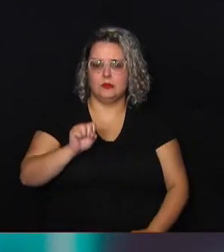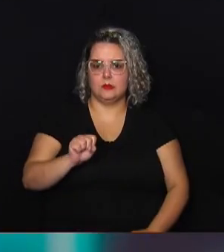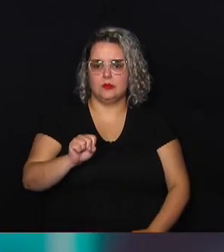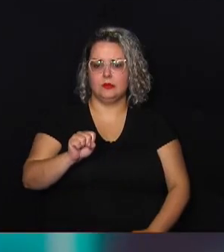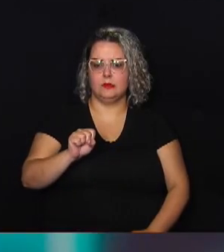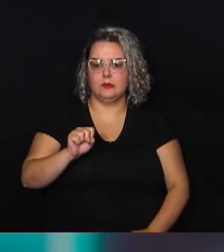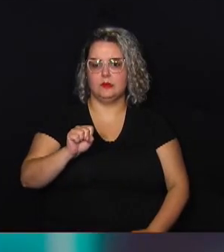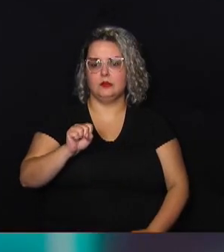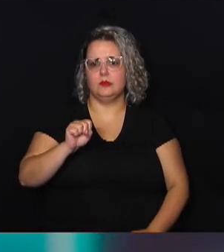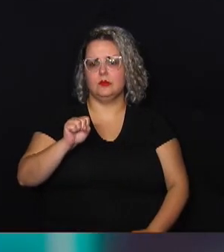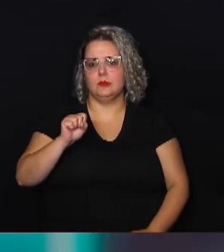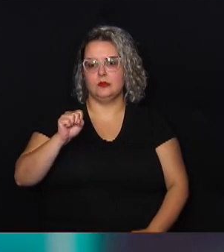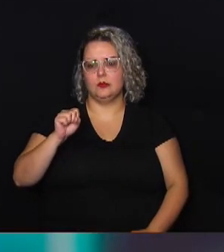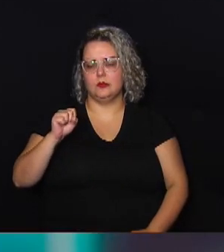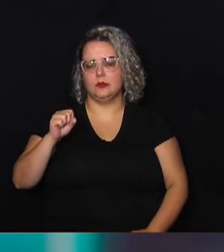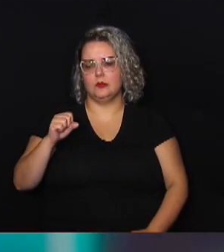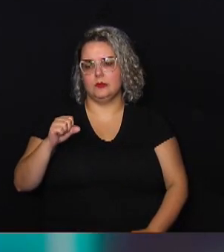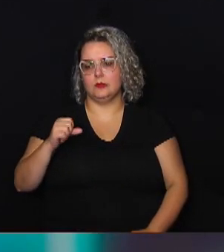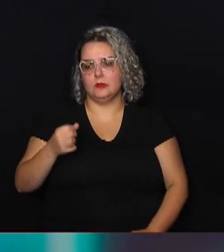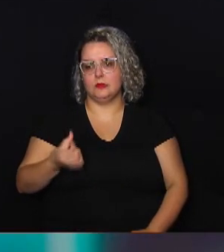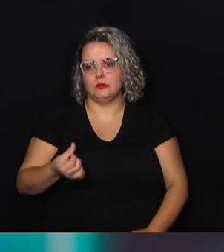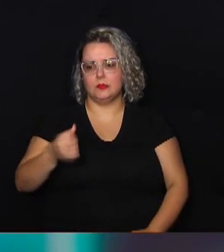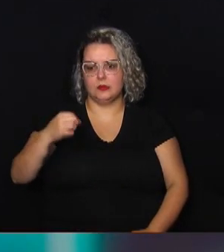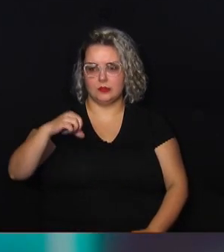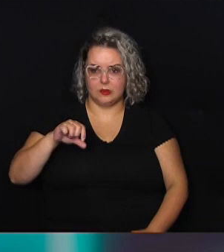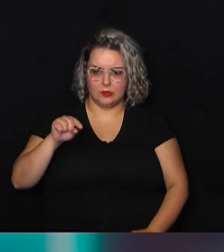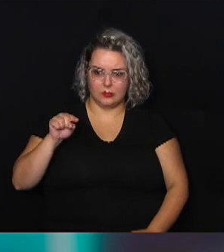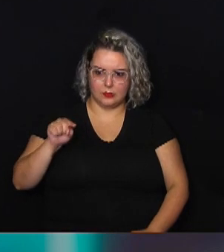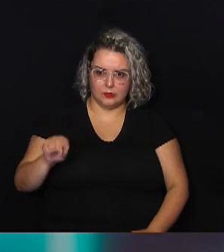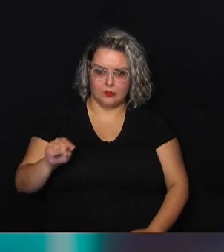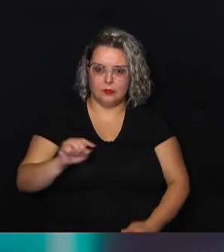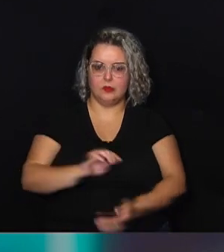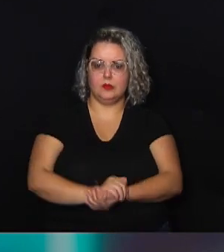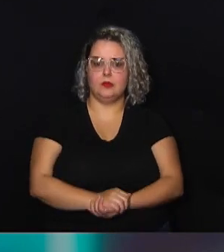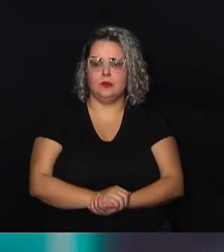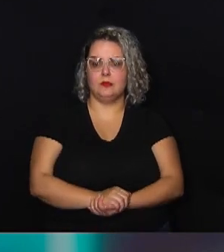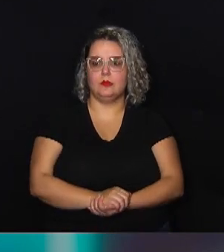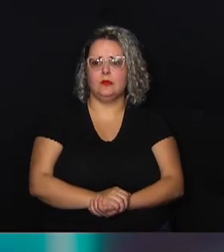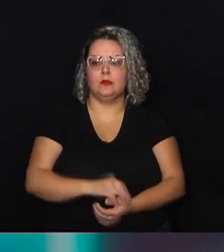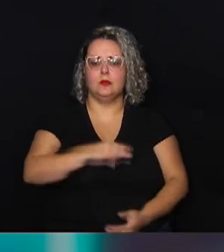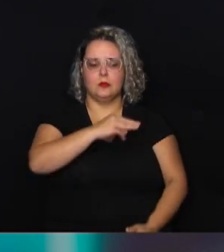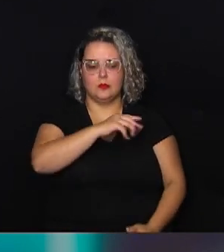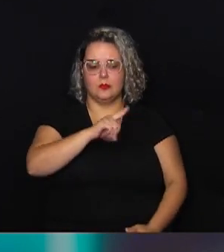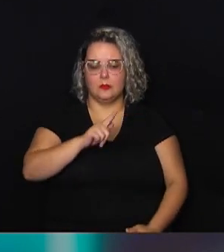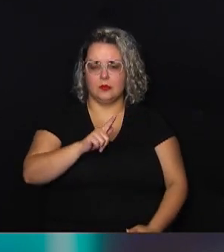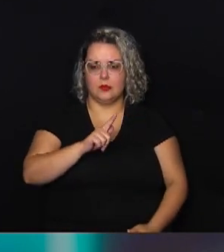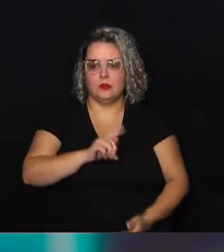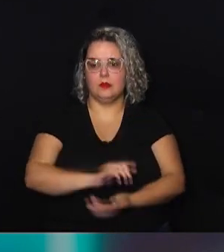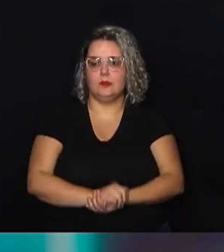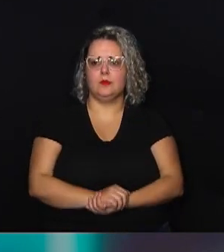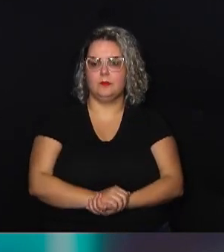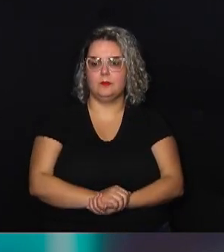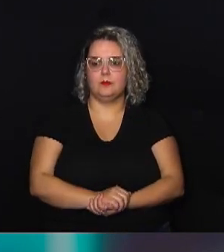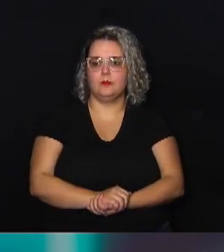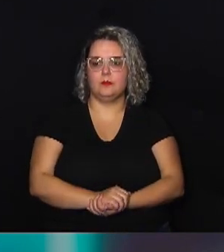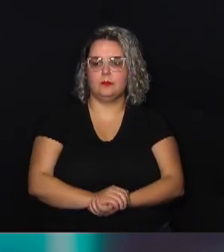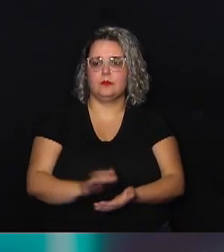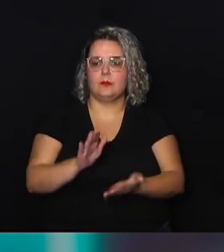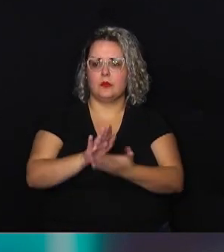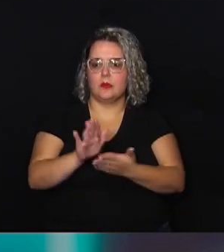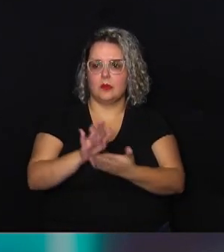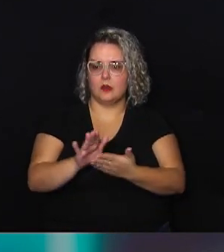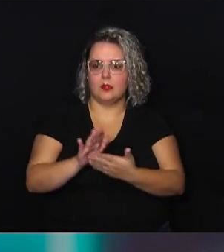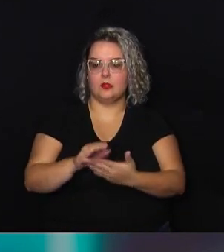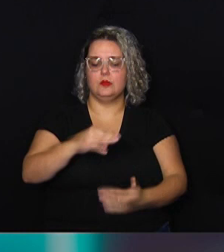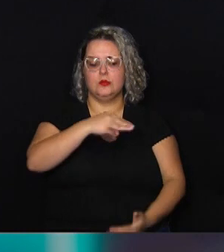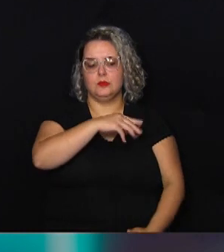1.762.689.000, com os gastos da rede Mário Gatti. Então, aqui são os gastos da rede Mário Gatti